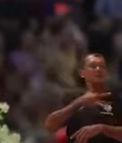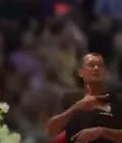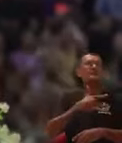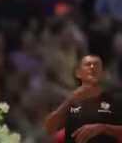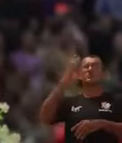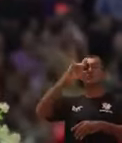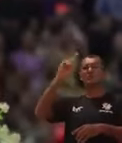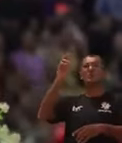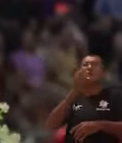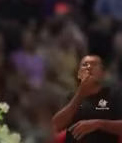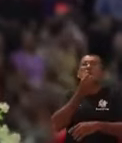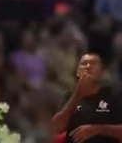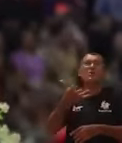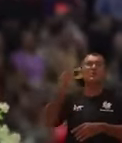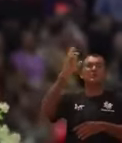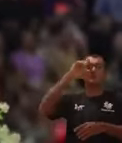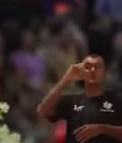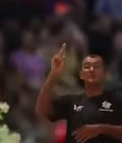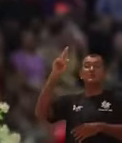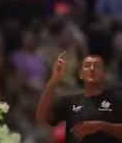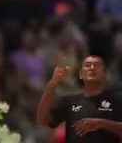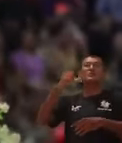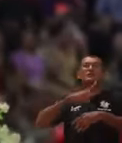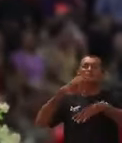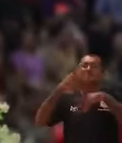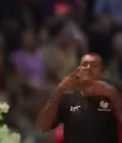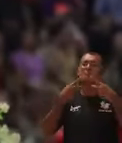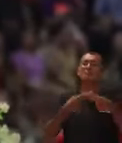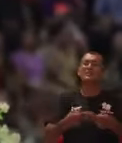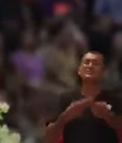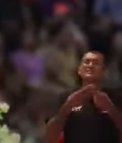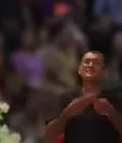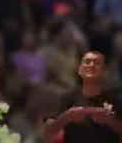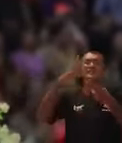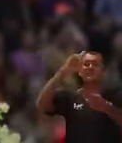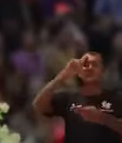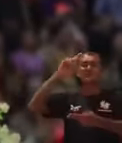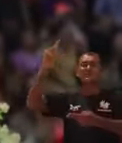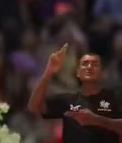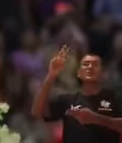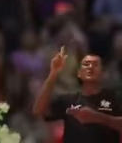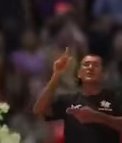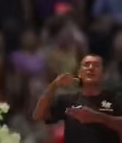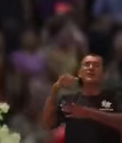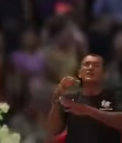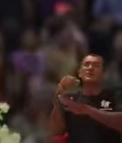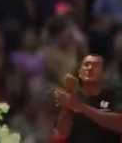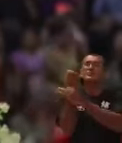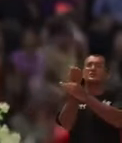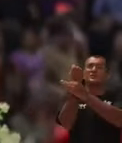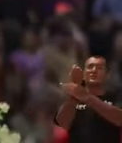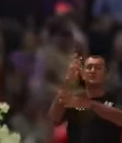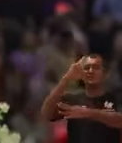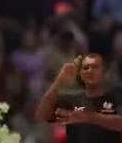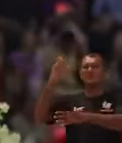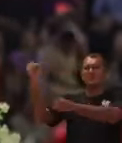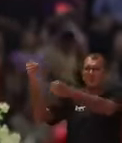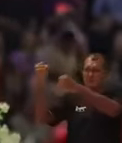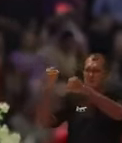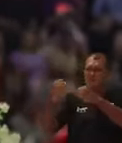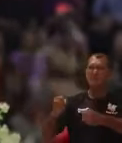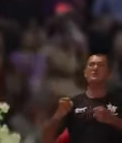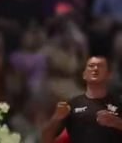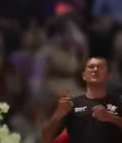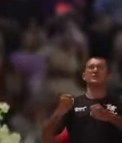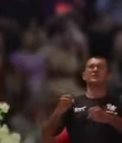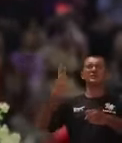é benigno, o Senhor é compassivo, o Senhor é refúgio, o Senhor é fortaleza, o